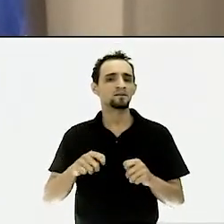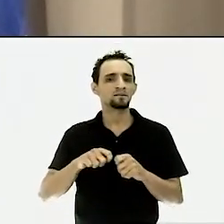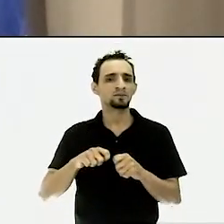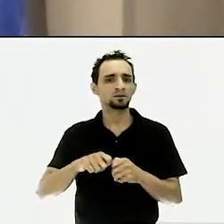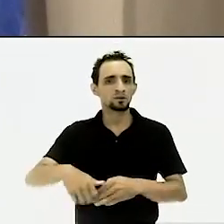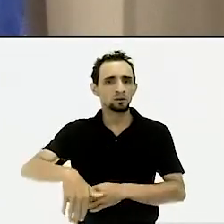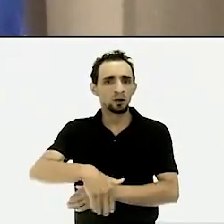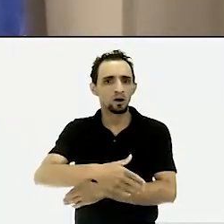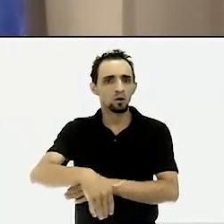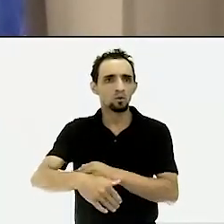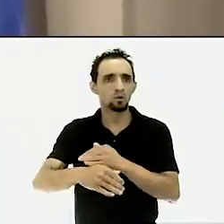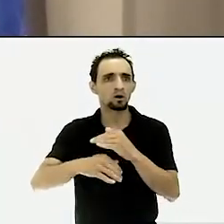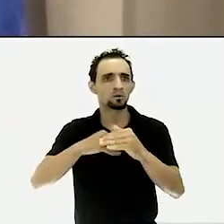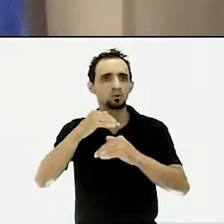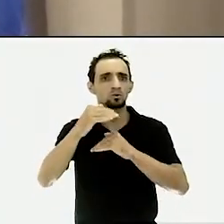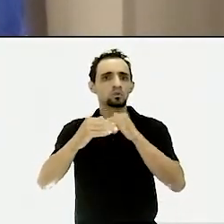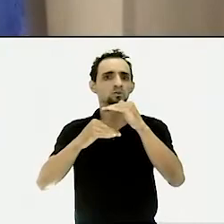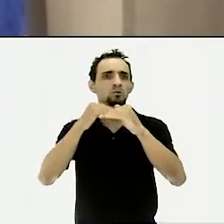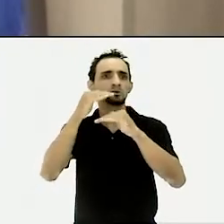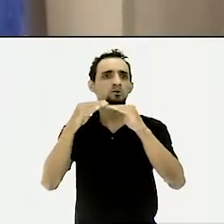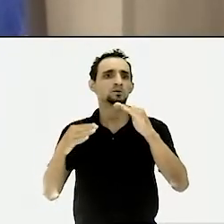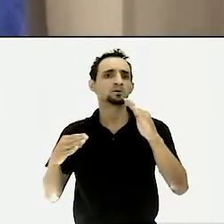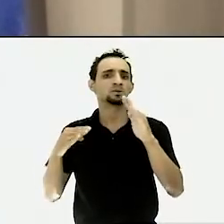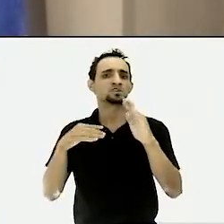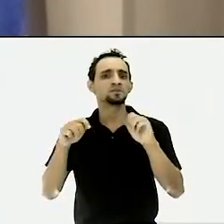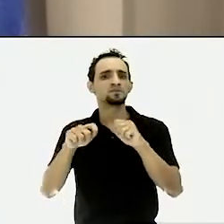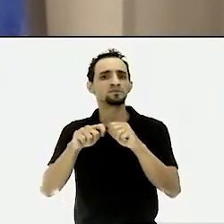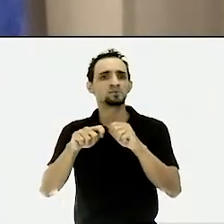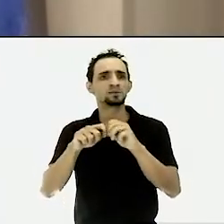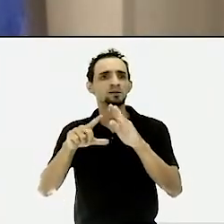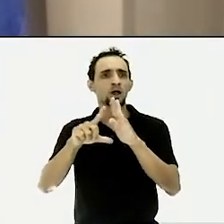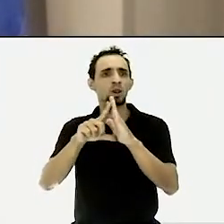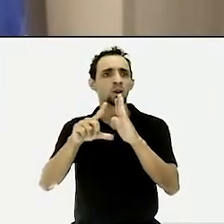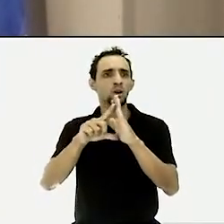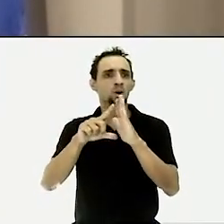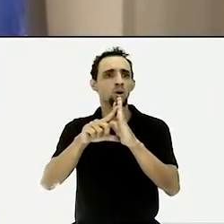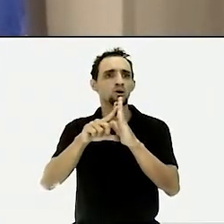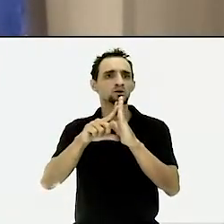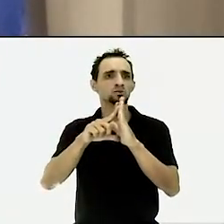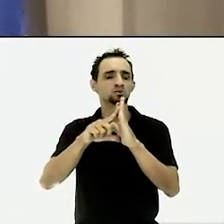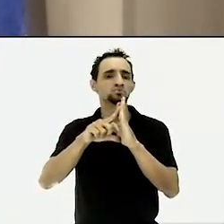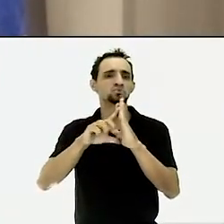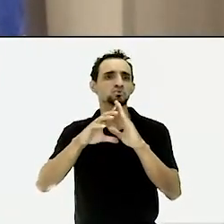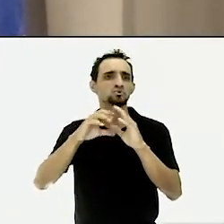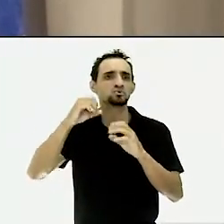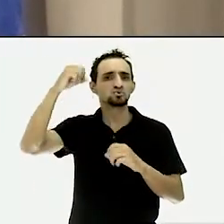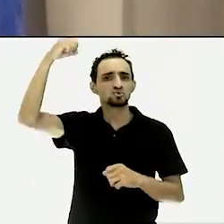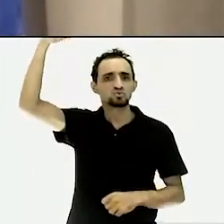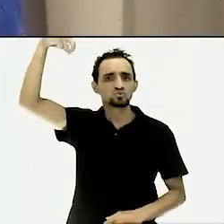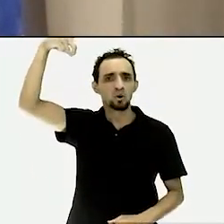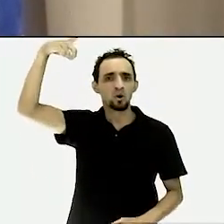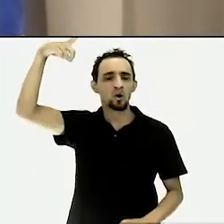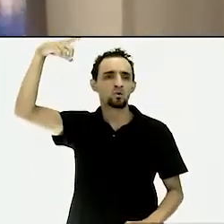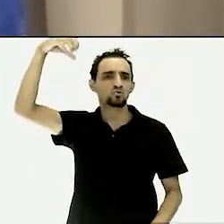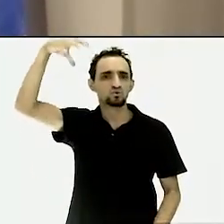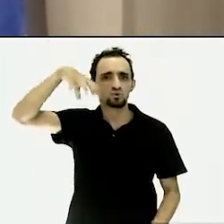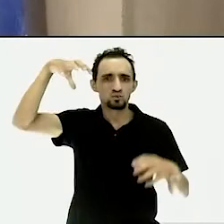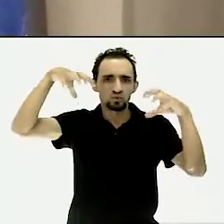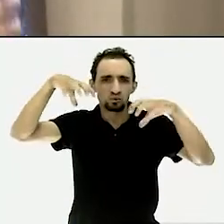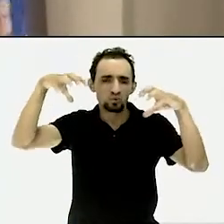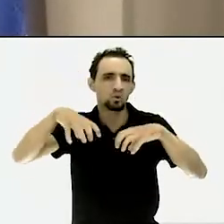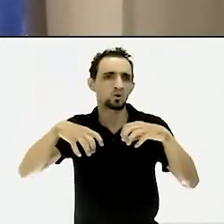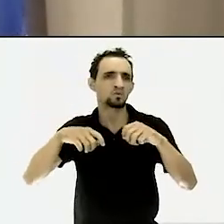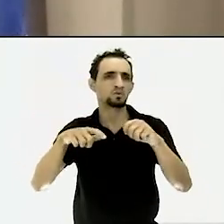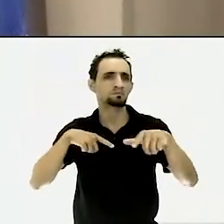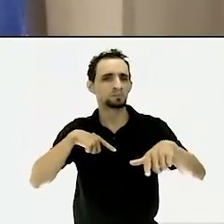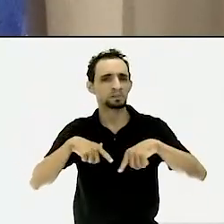o povo fala loja do Paraguai até hoje, mas fui sofrendo no sol, na chuva, desmontando, montando todo dia cedo, Auro. Mais de um